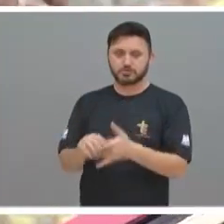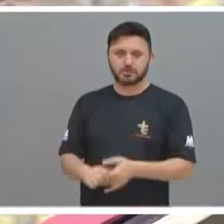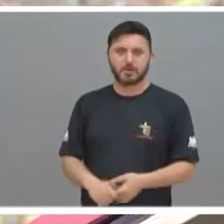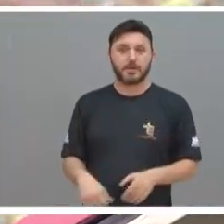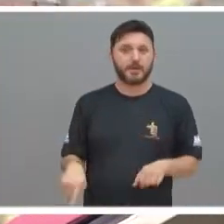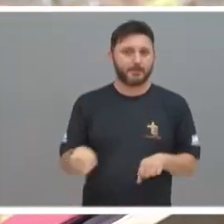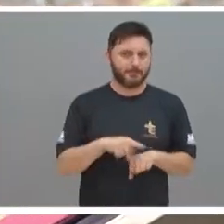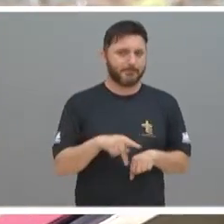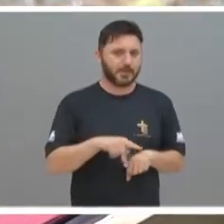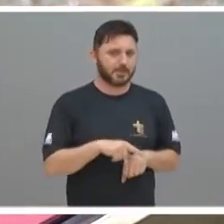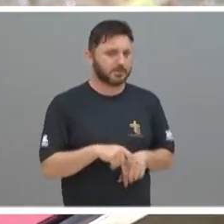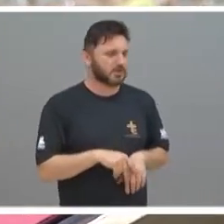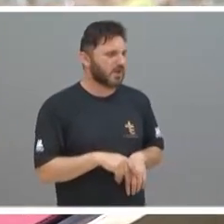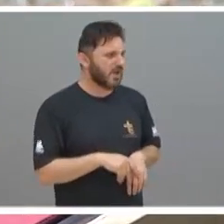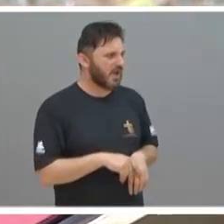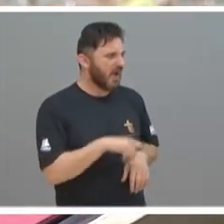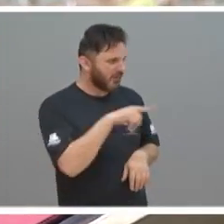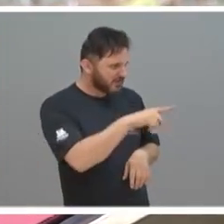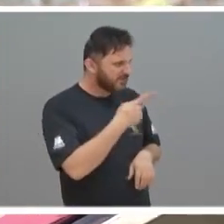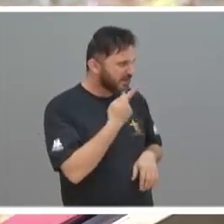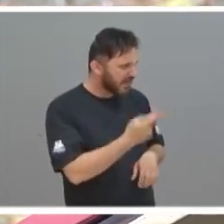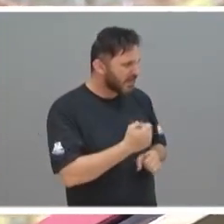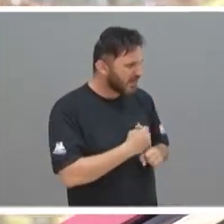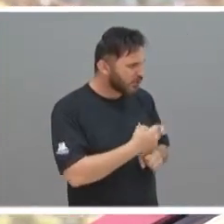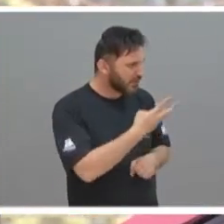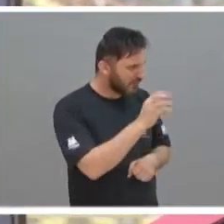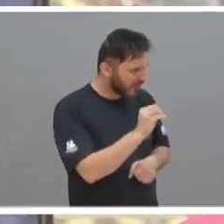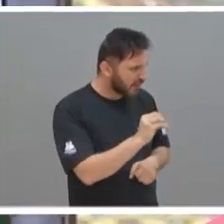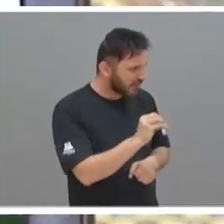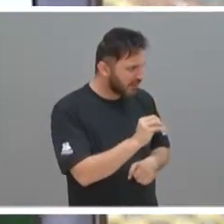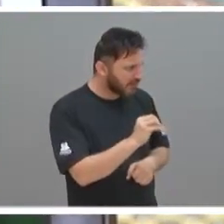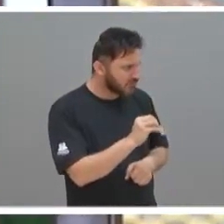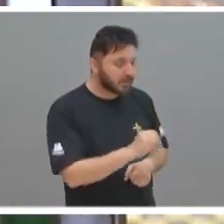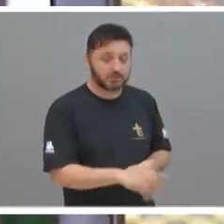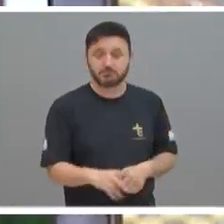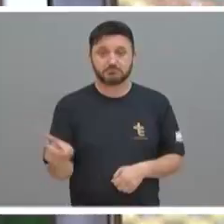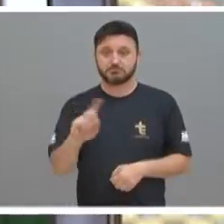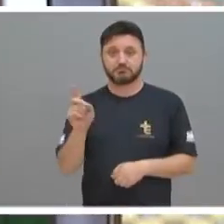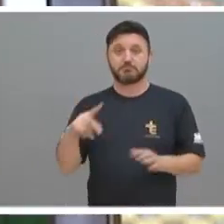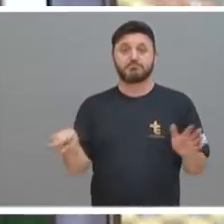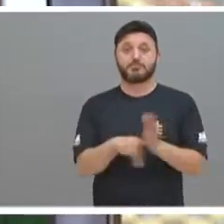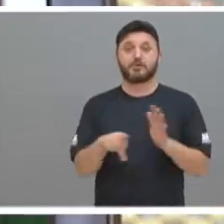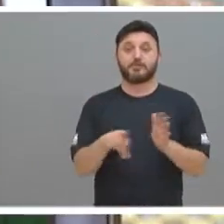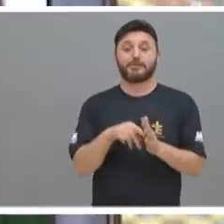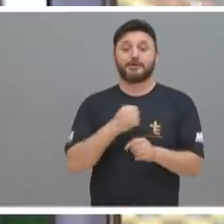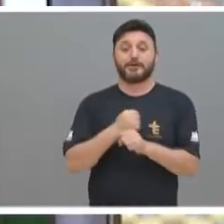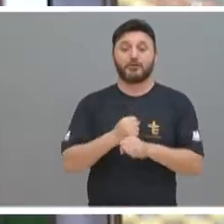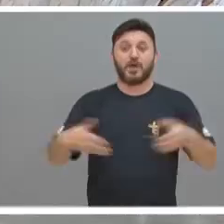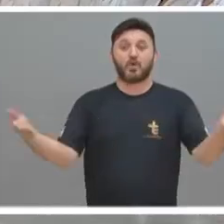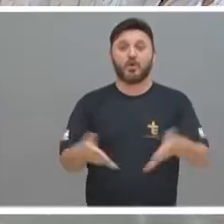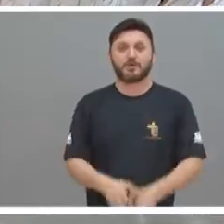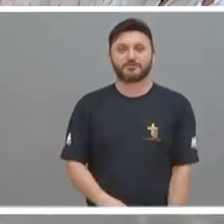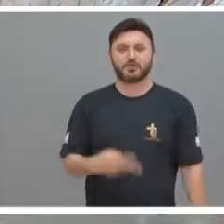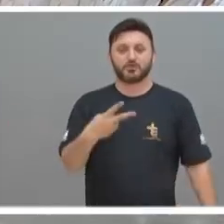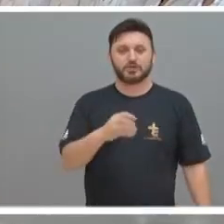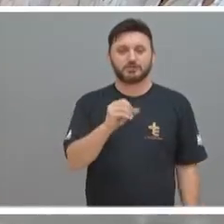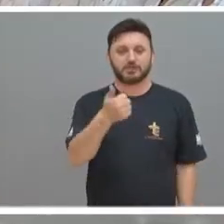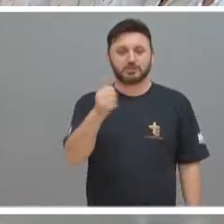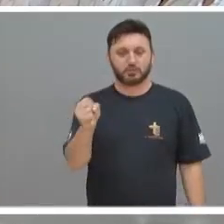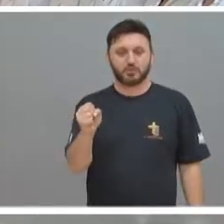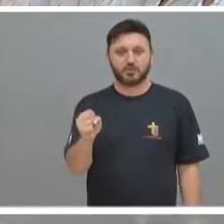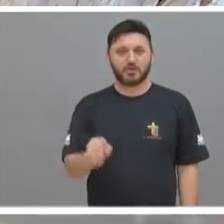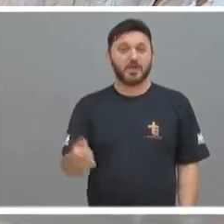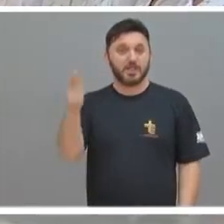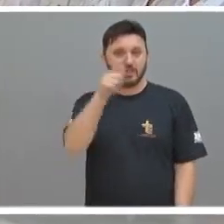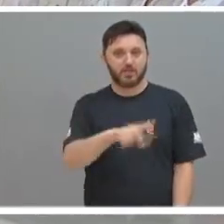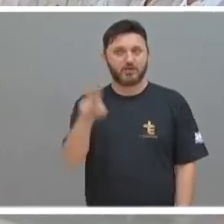no ano 30 de Jesus? Não, estou falando 2018. A história se repete.